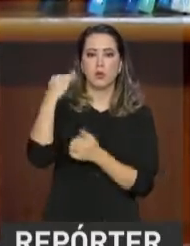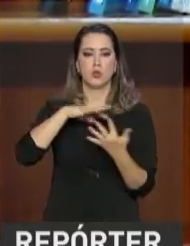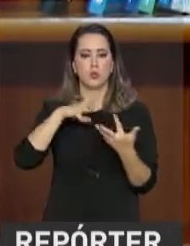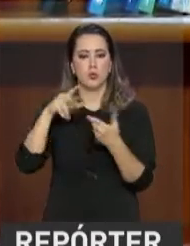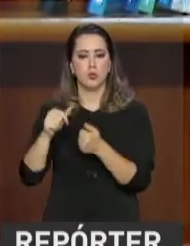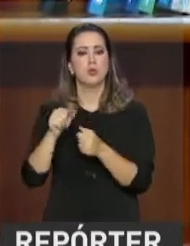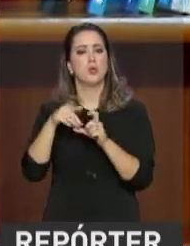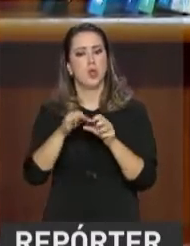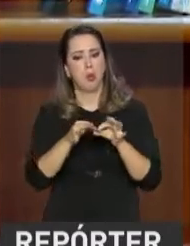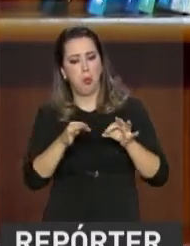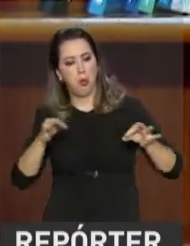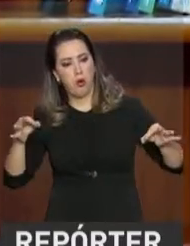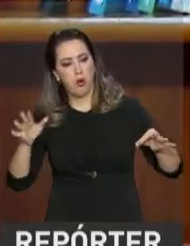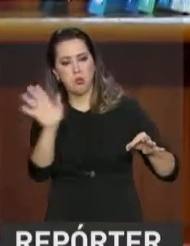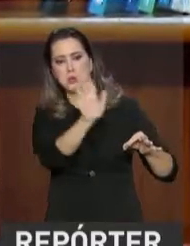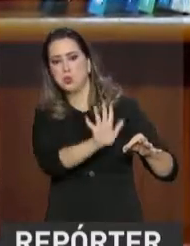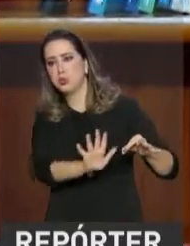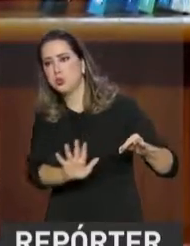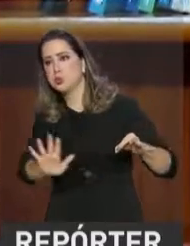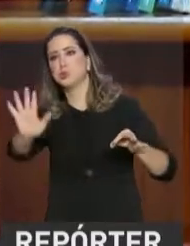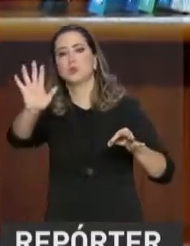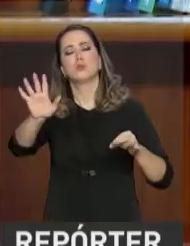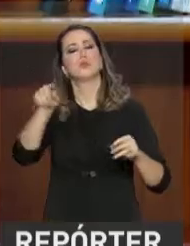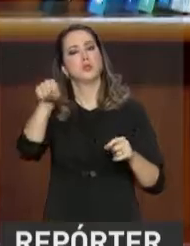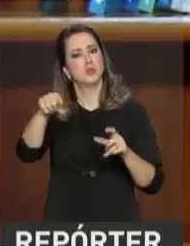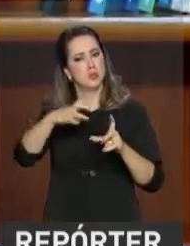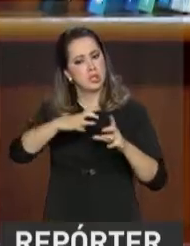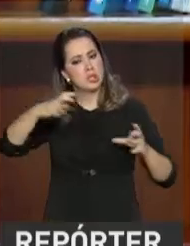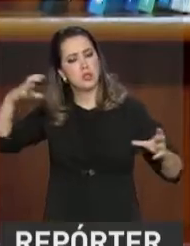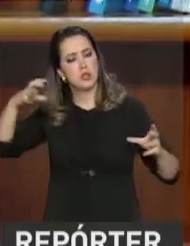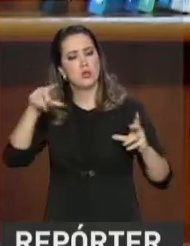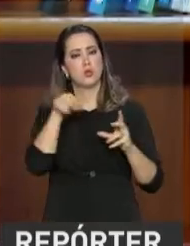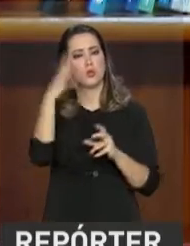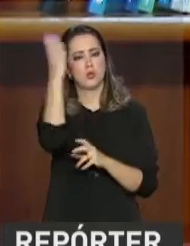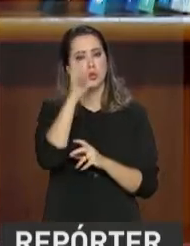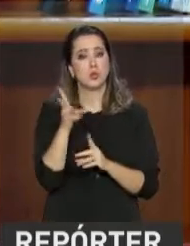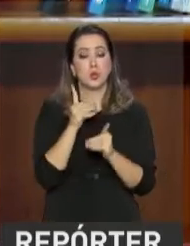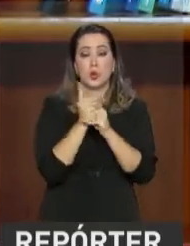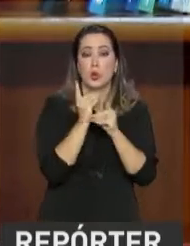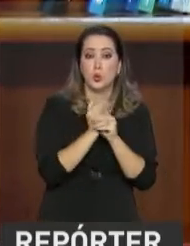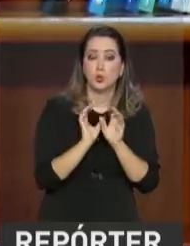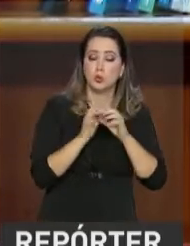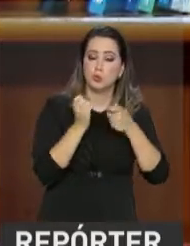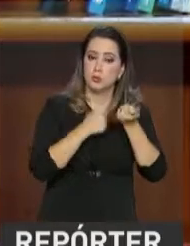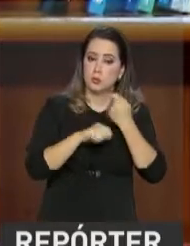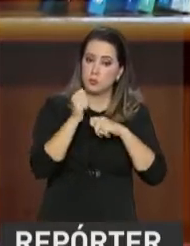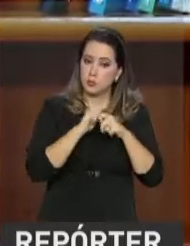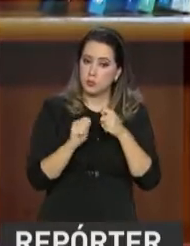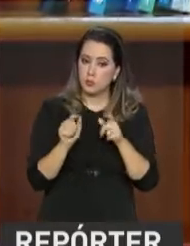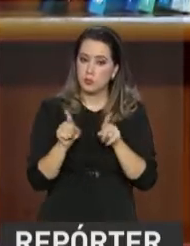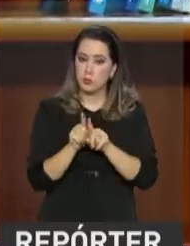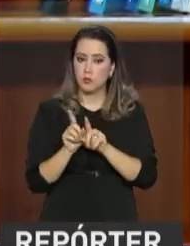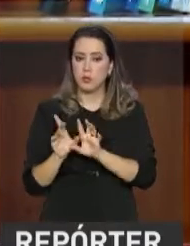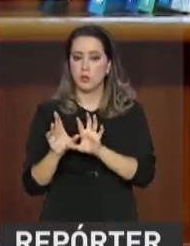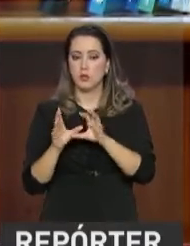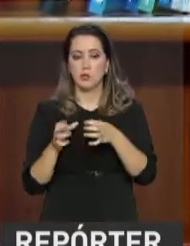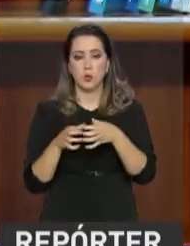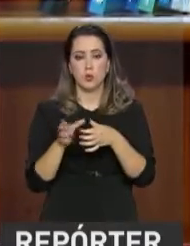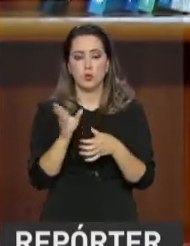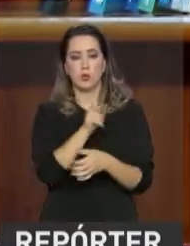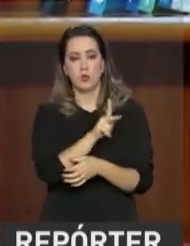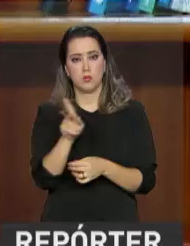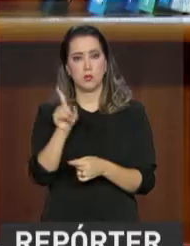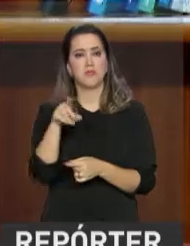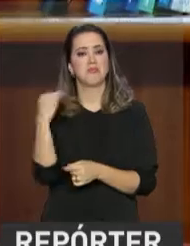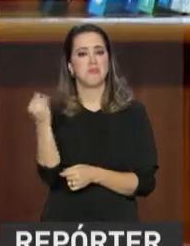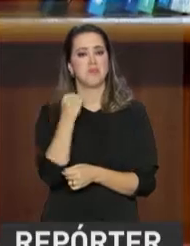e nós notamos inclusive pelos interesses para encontros tanto com a equipe econômica é com o presidente é